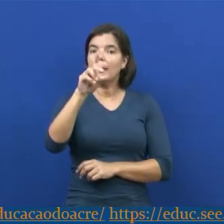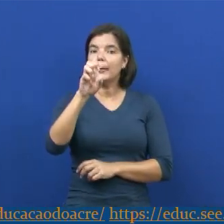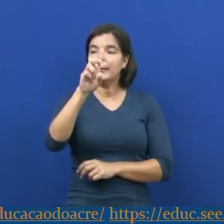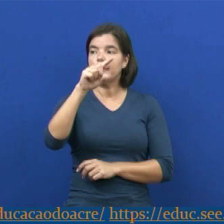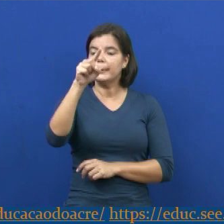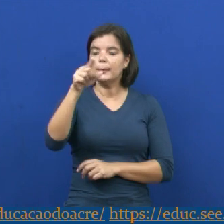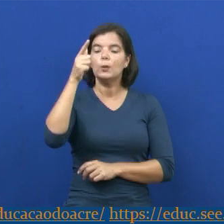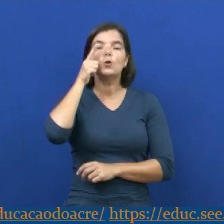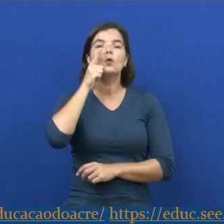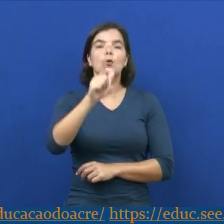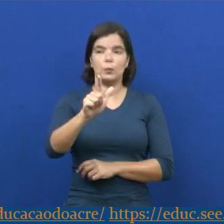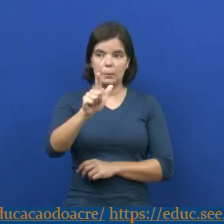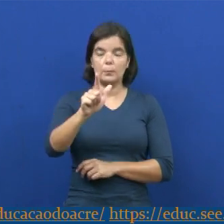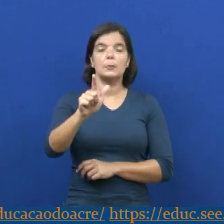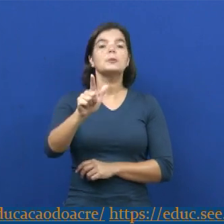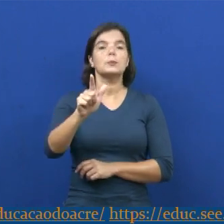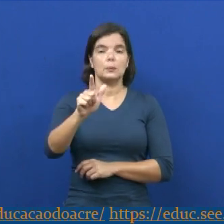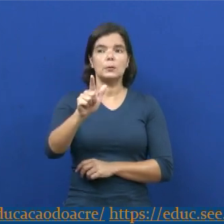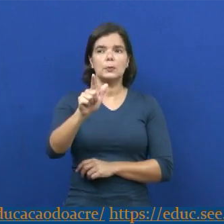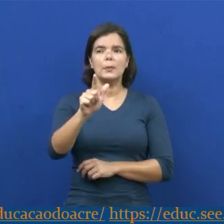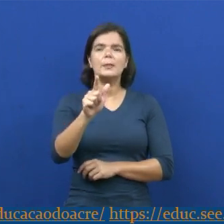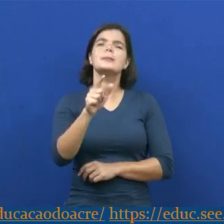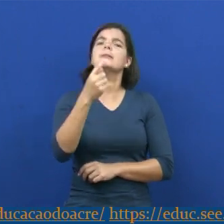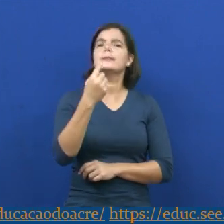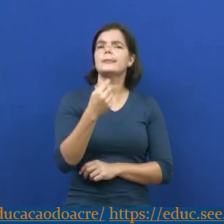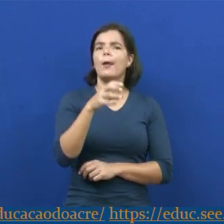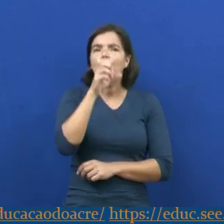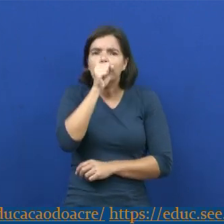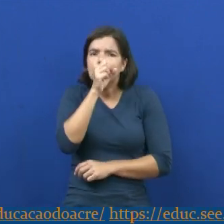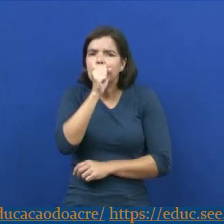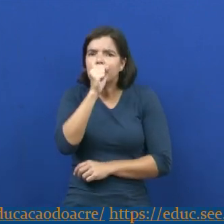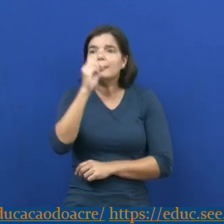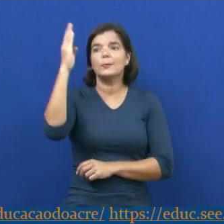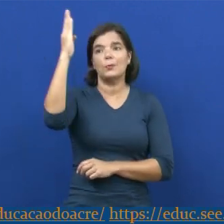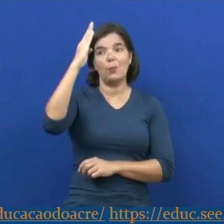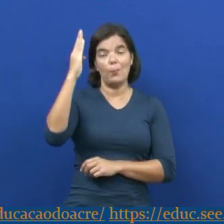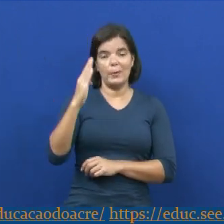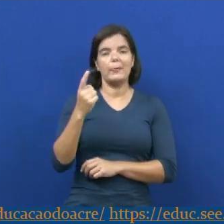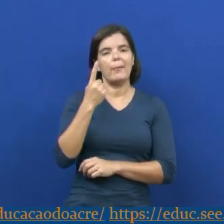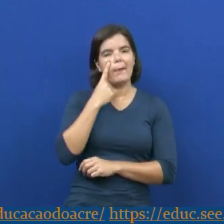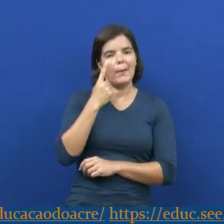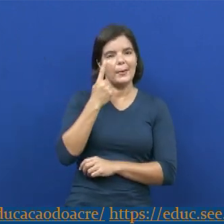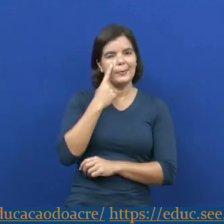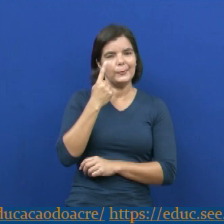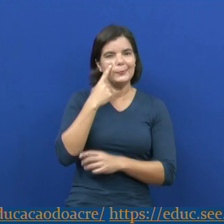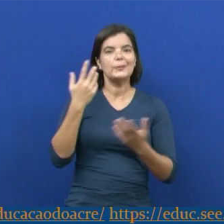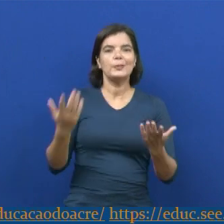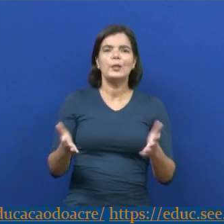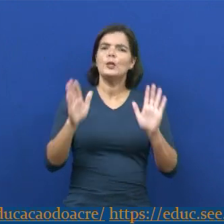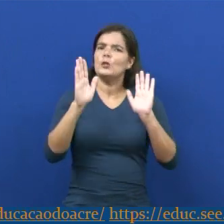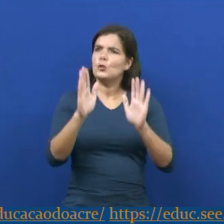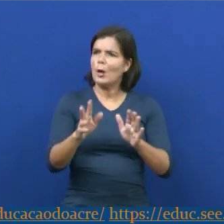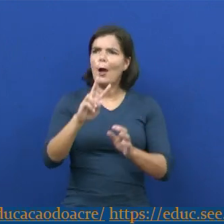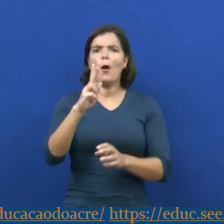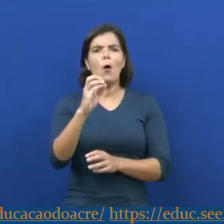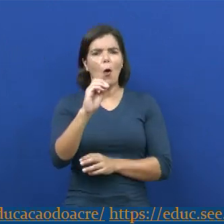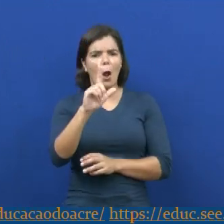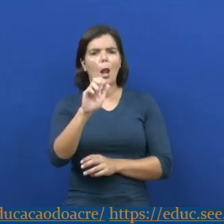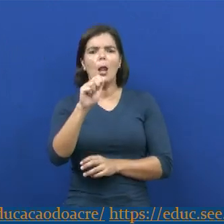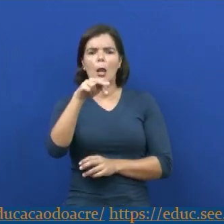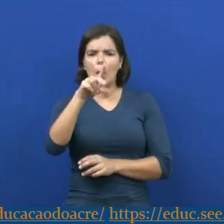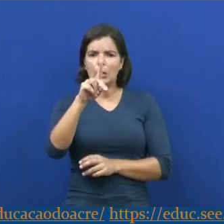timidamente, conquistaram esses pontinhos laranjados. O Brasil, você já deve ter ouvido, o Brasil já foi holandês.